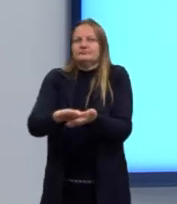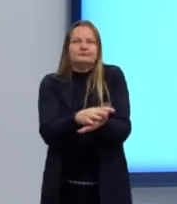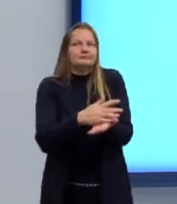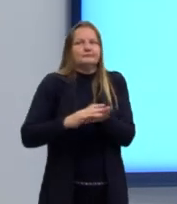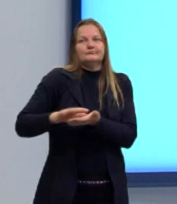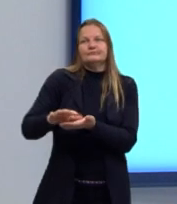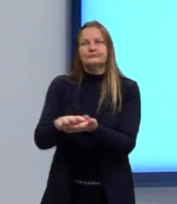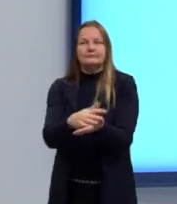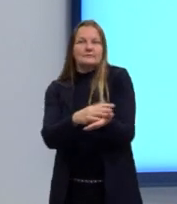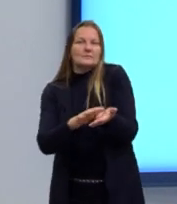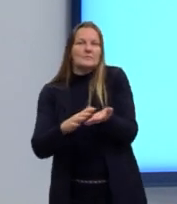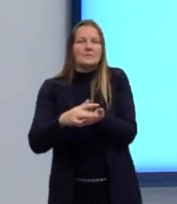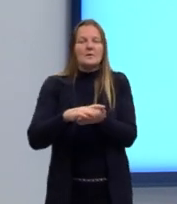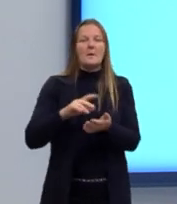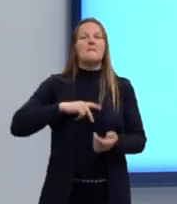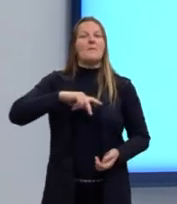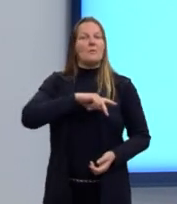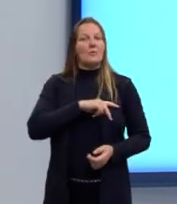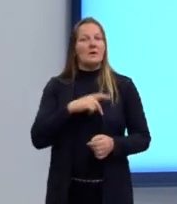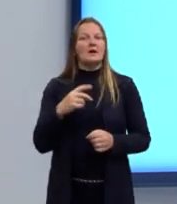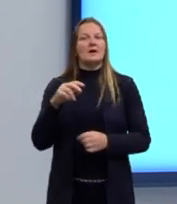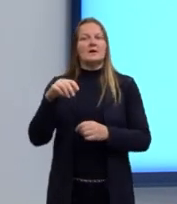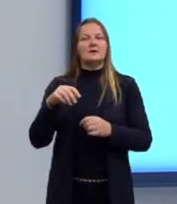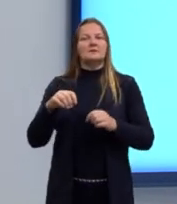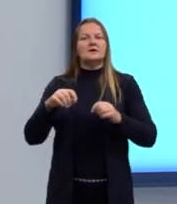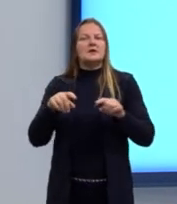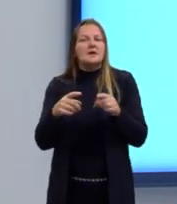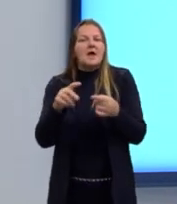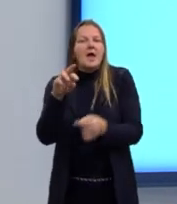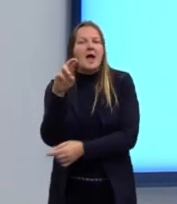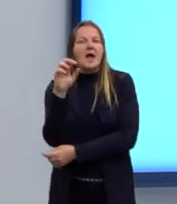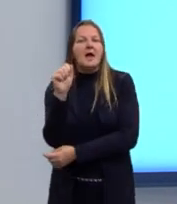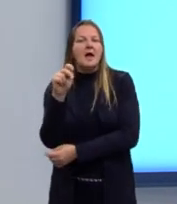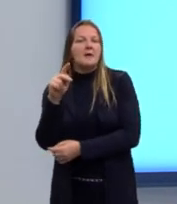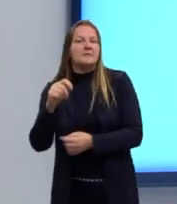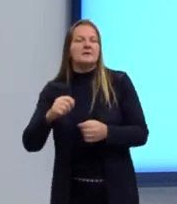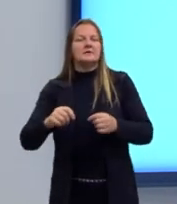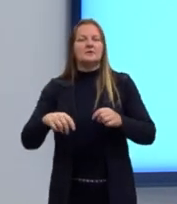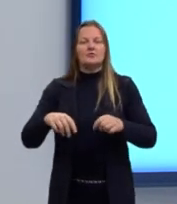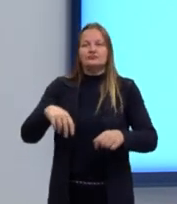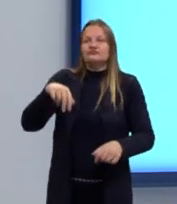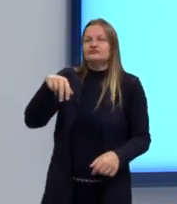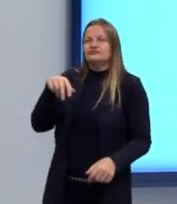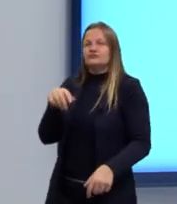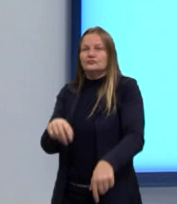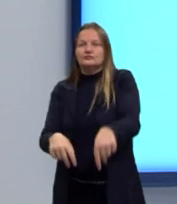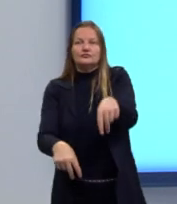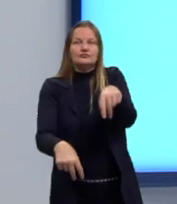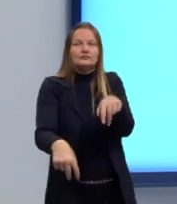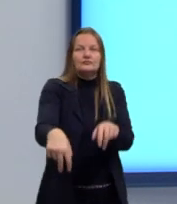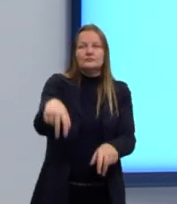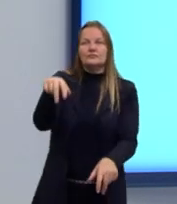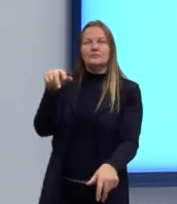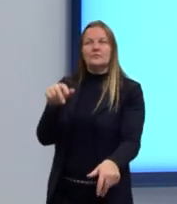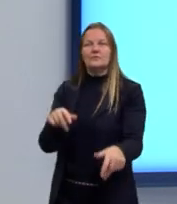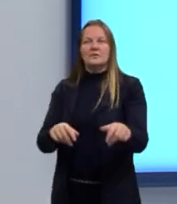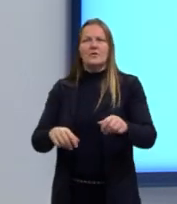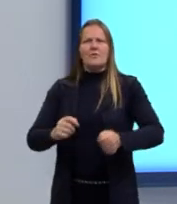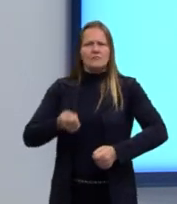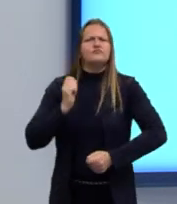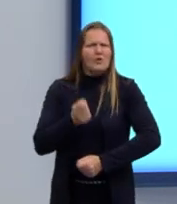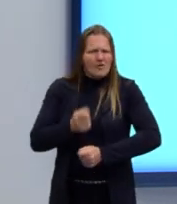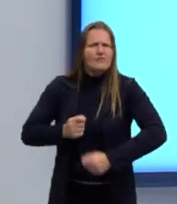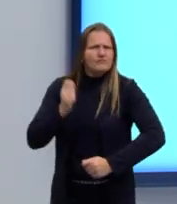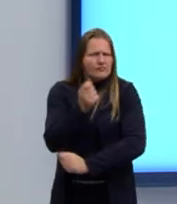o pop o rap o reggae o rock o